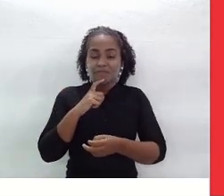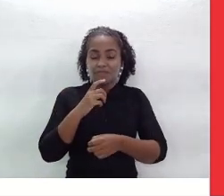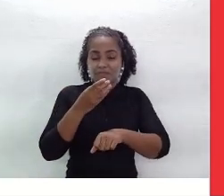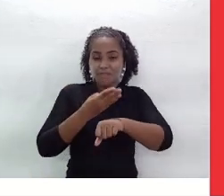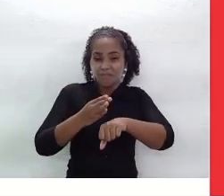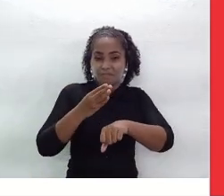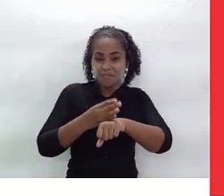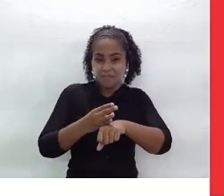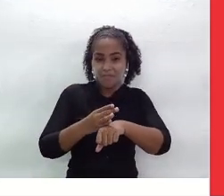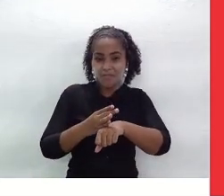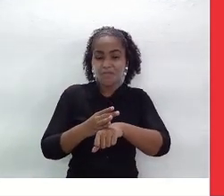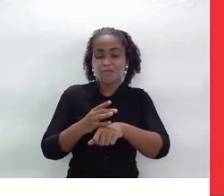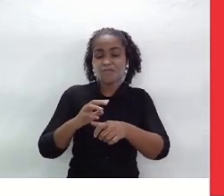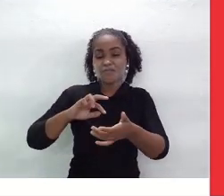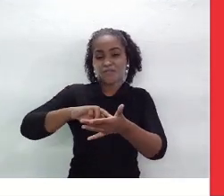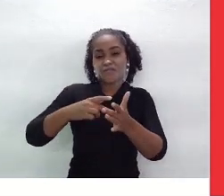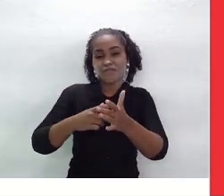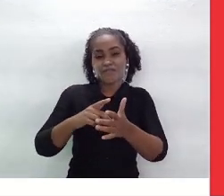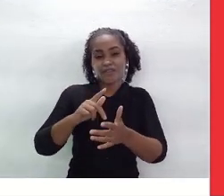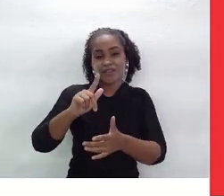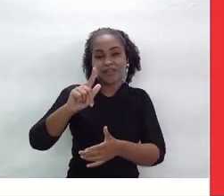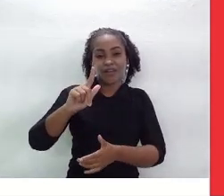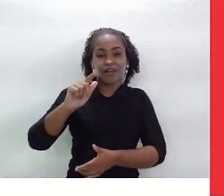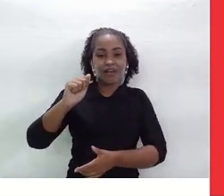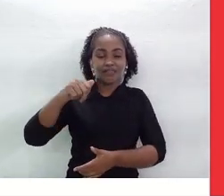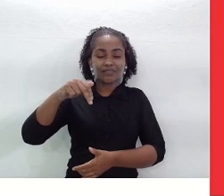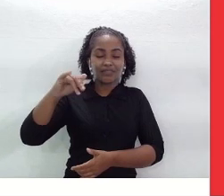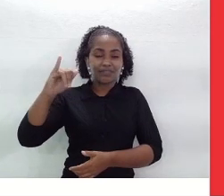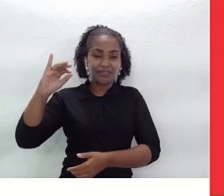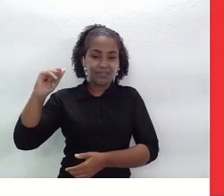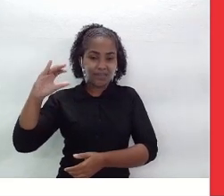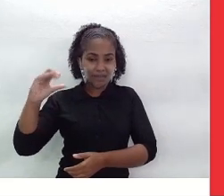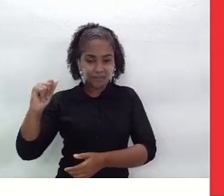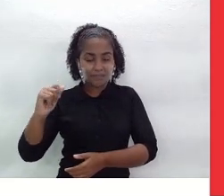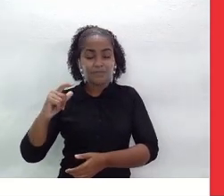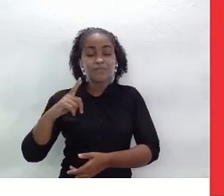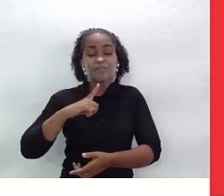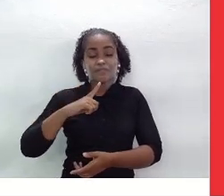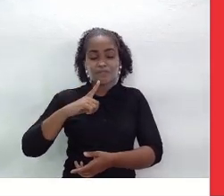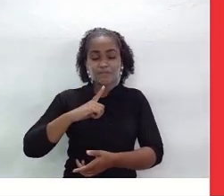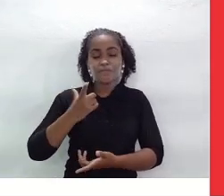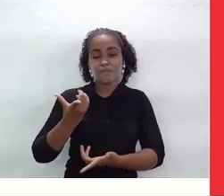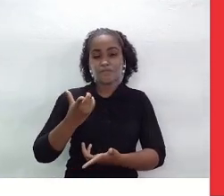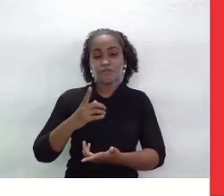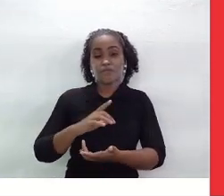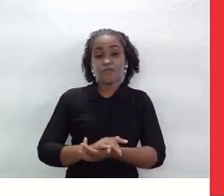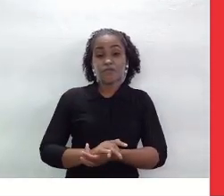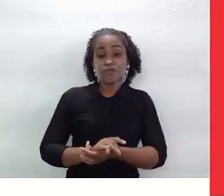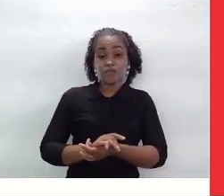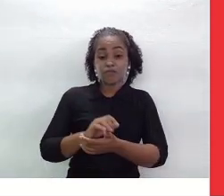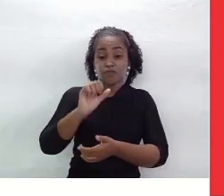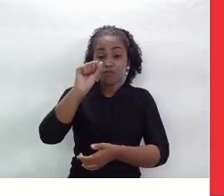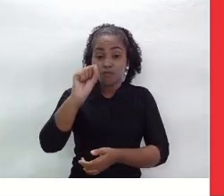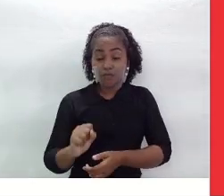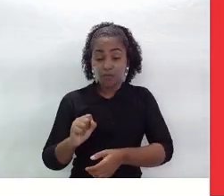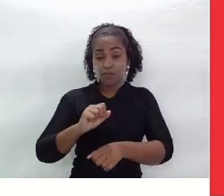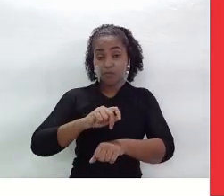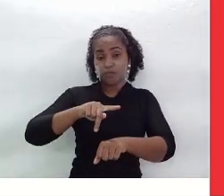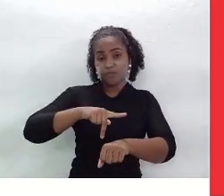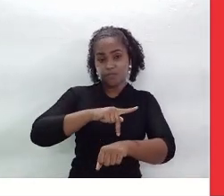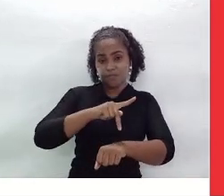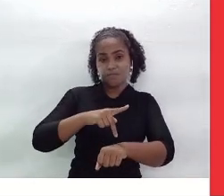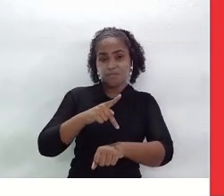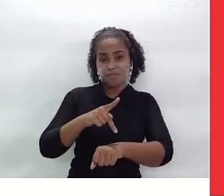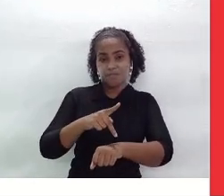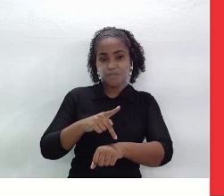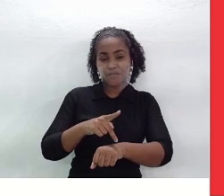da Antártida. Então, essas evidências glaciais, no nosso sul do país, né, lá